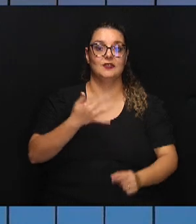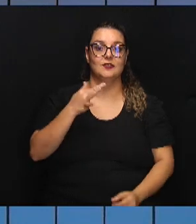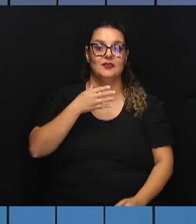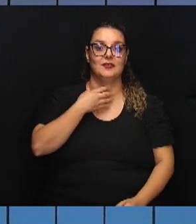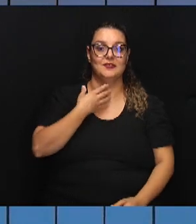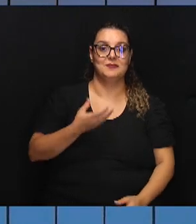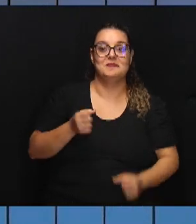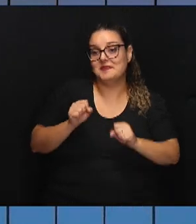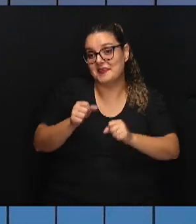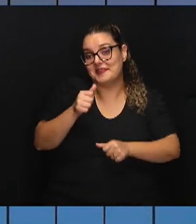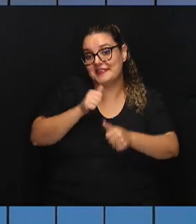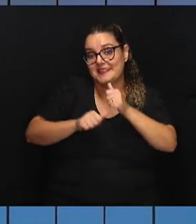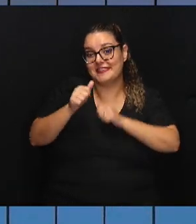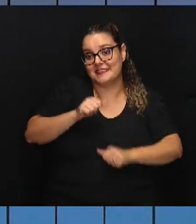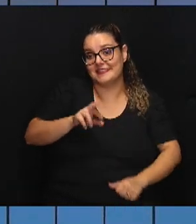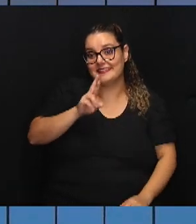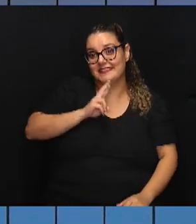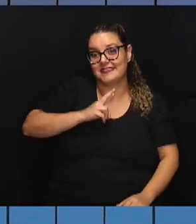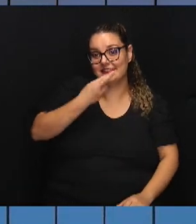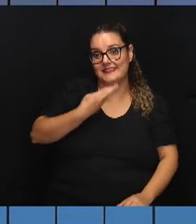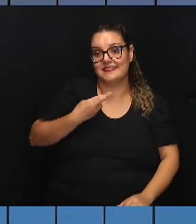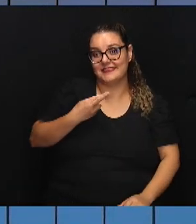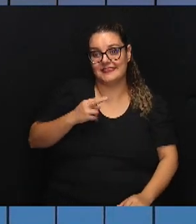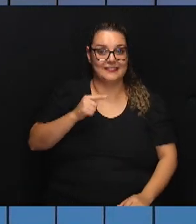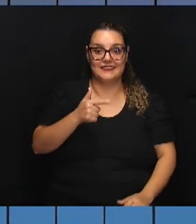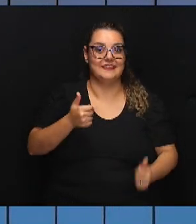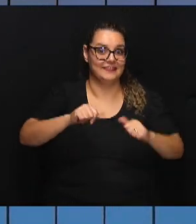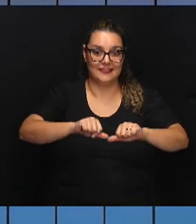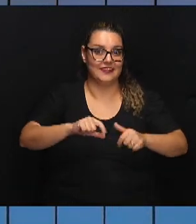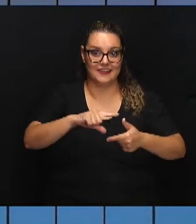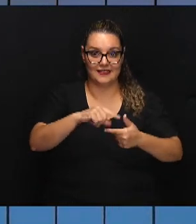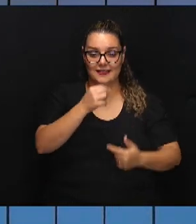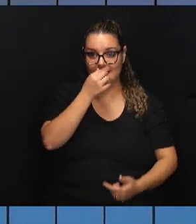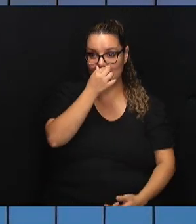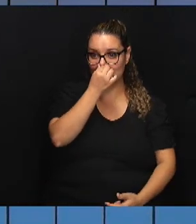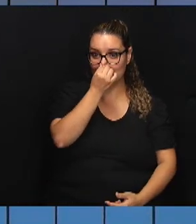pode tomar um picolé, um sorvete que não vai piorar o quadro.